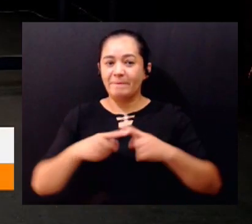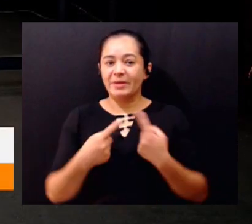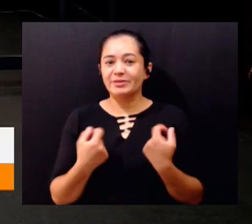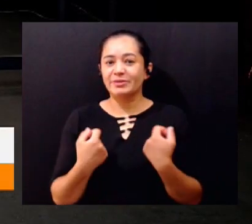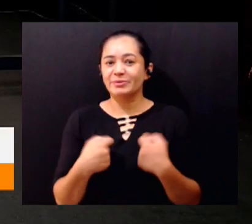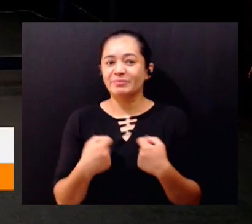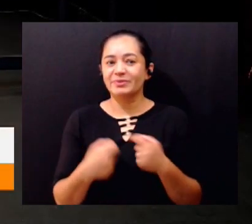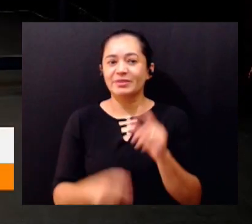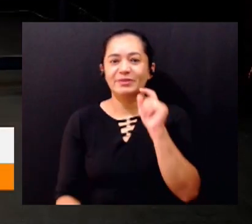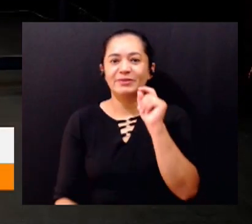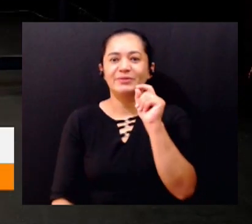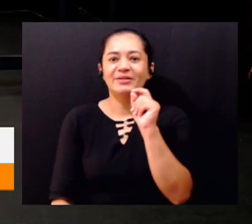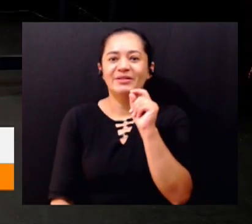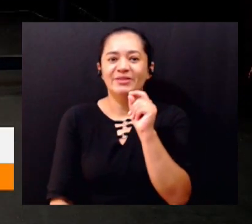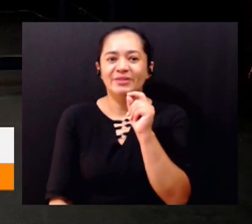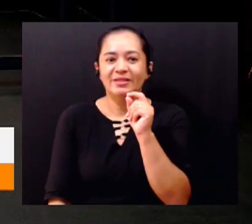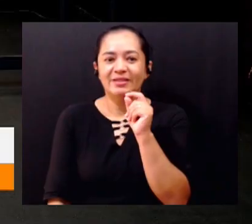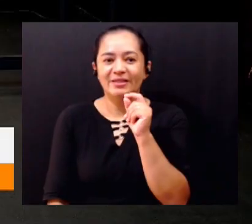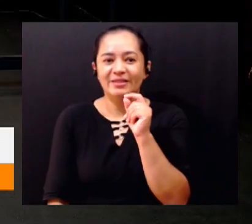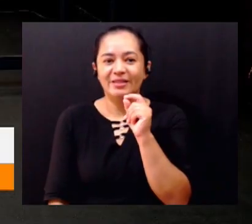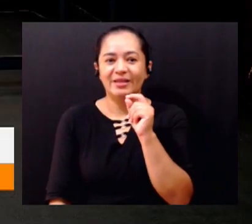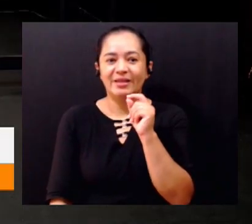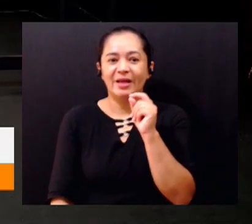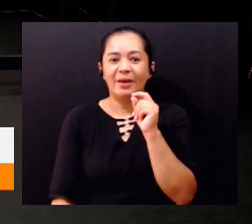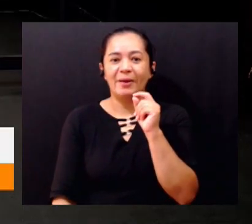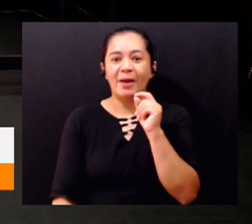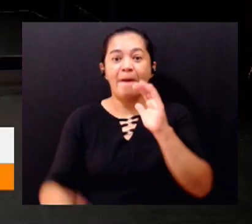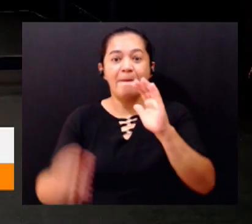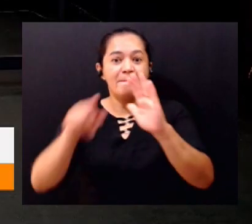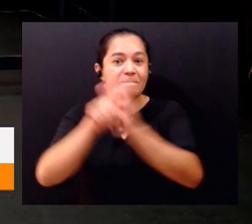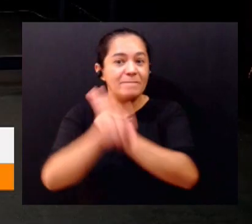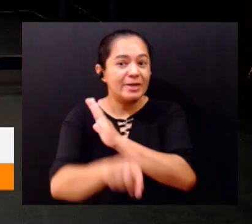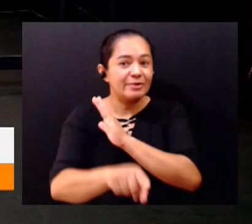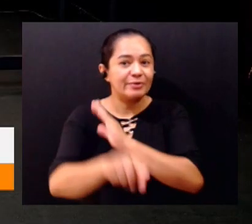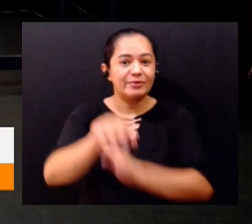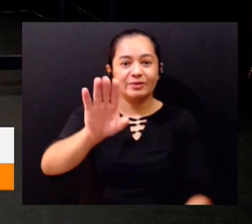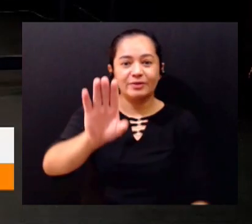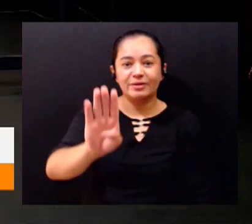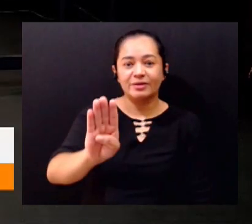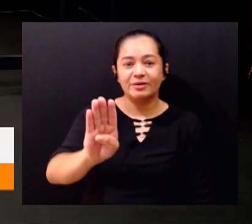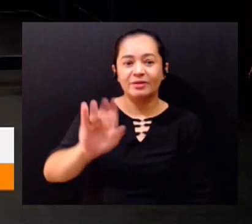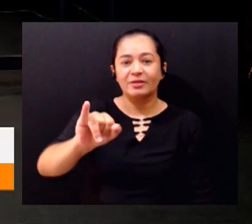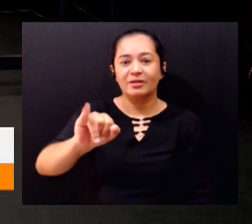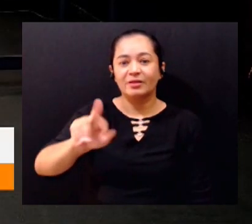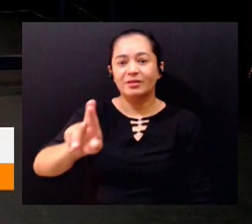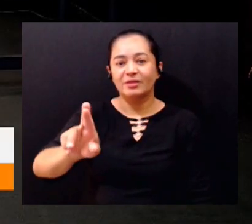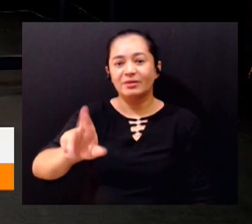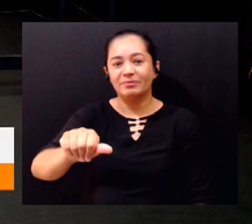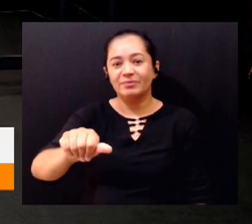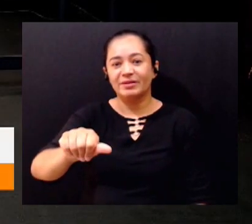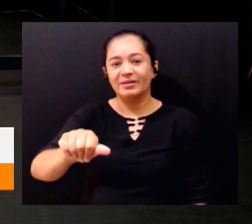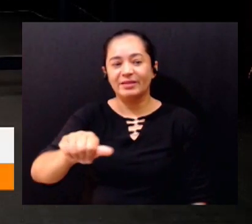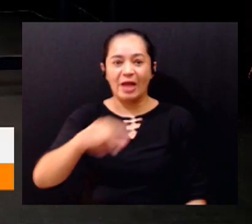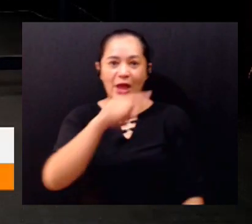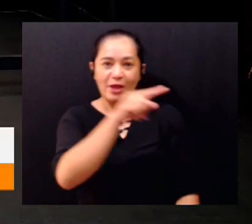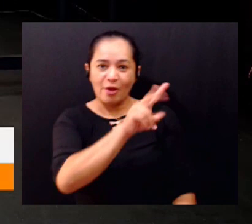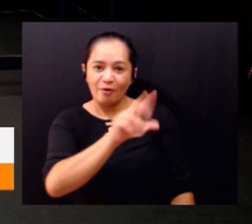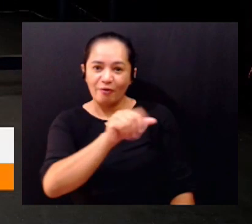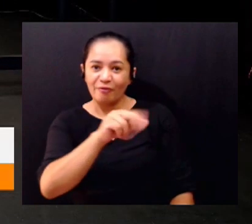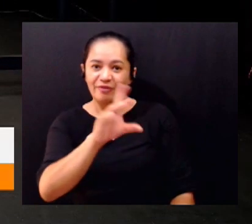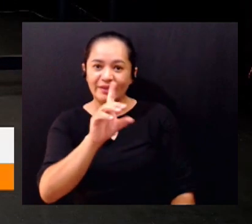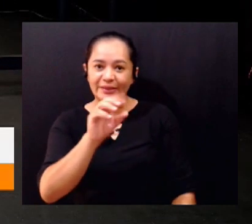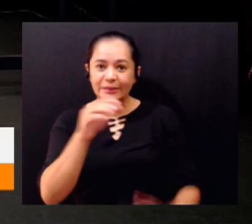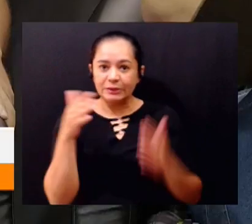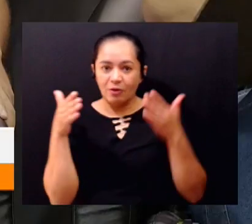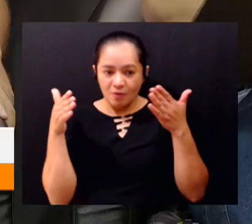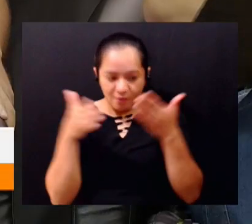cortar, viu? Tem gente participando, a pergunta vai pro Bira. Enquanto isso, o Vander tá desenhando aqui, olha só, concentradíssimo,